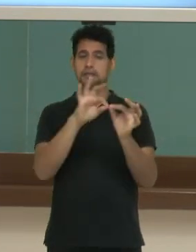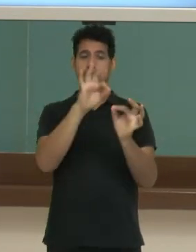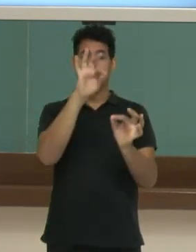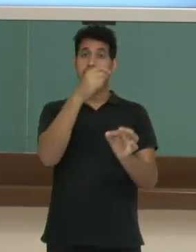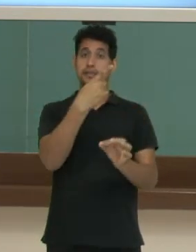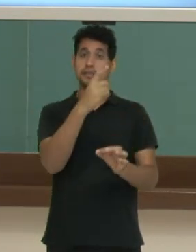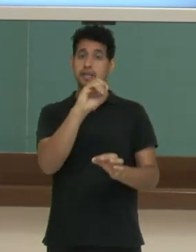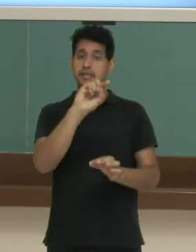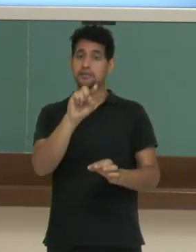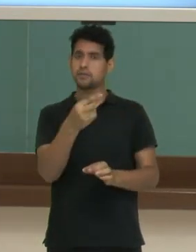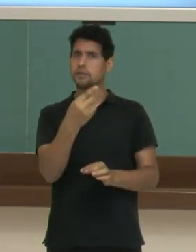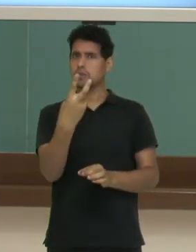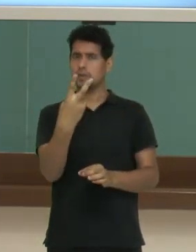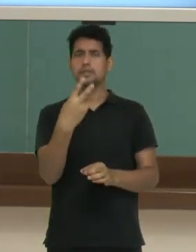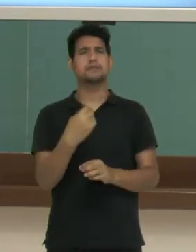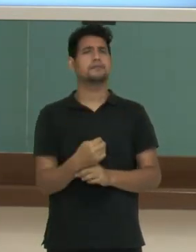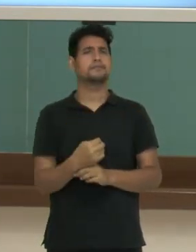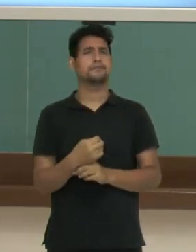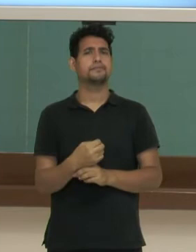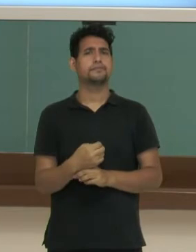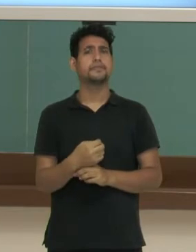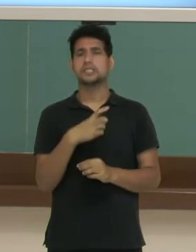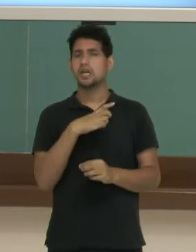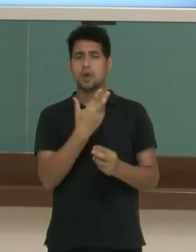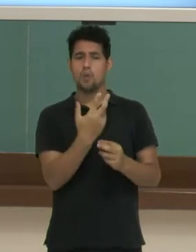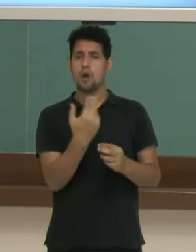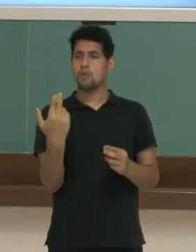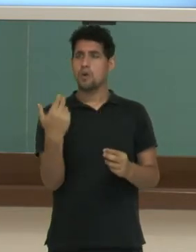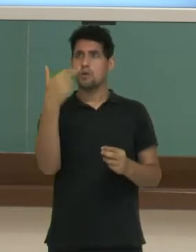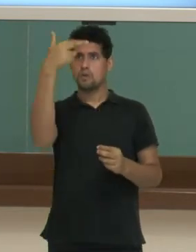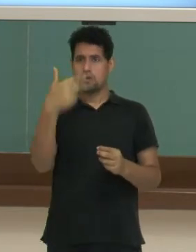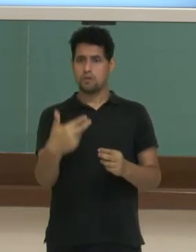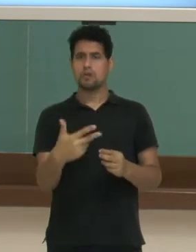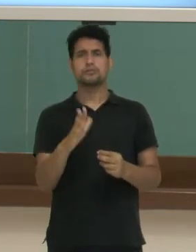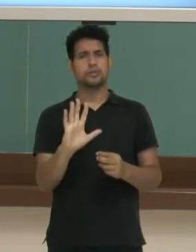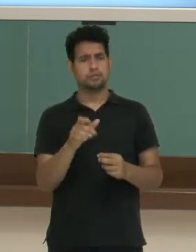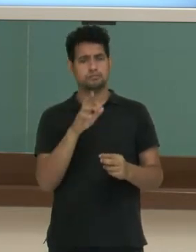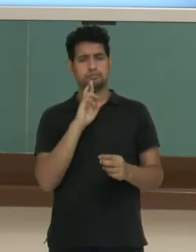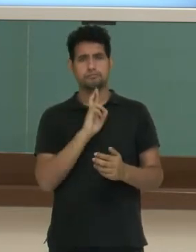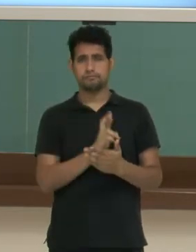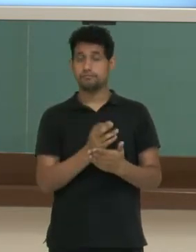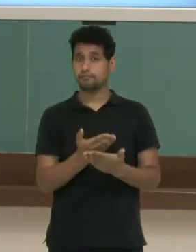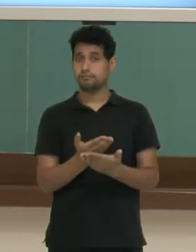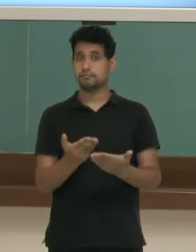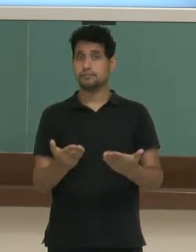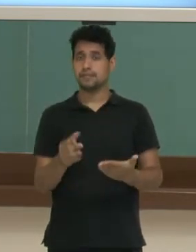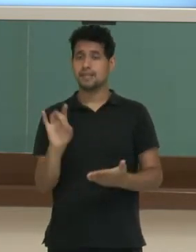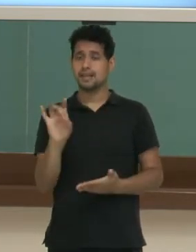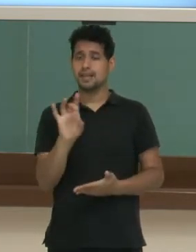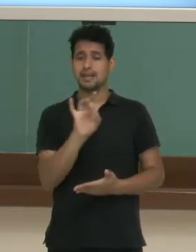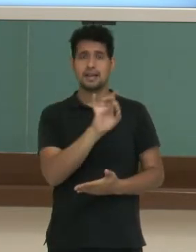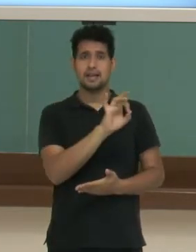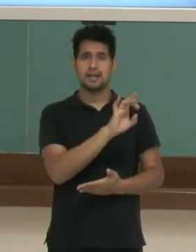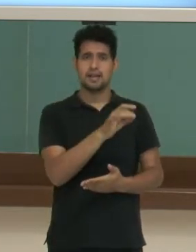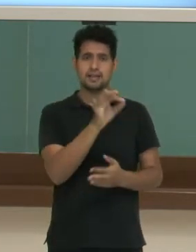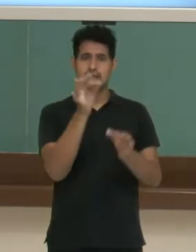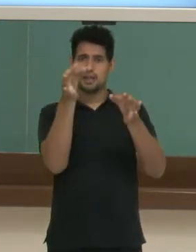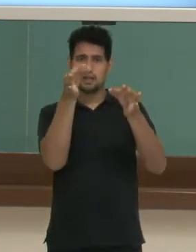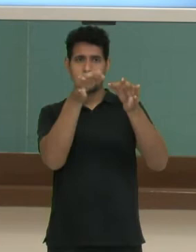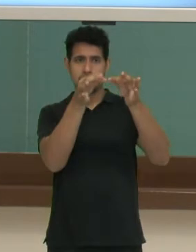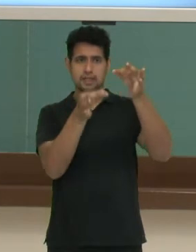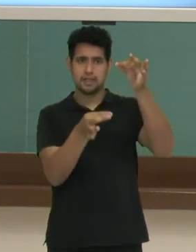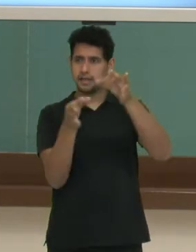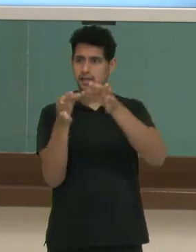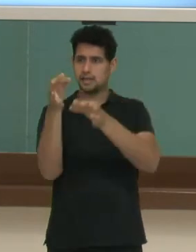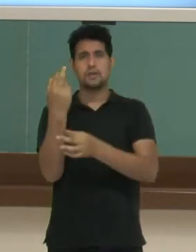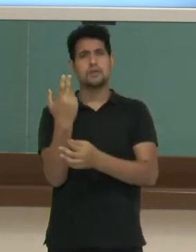10,2, então, se os ladinhos são iguais, hein? Ficou uma dica aí para vocês, hein? Cada ladinho é igual. E lembra o que é o